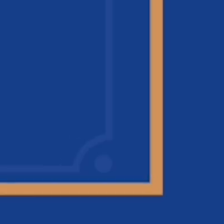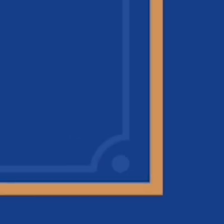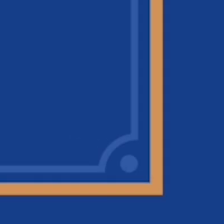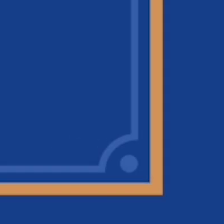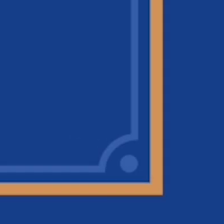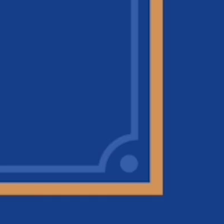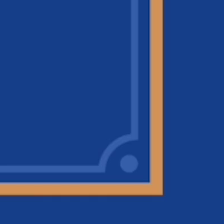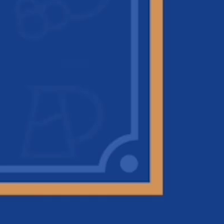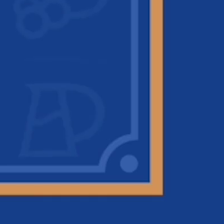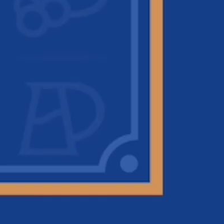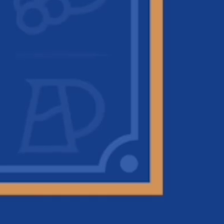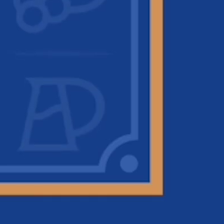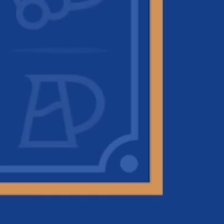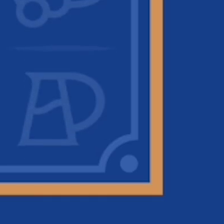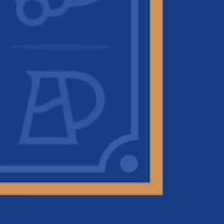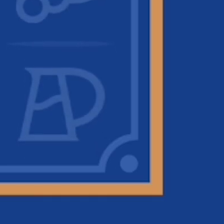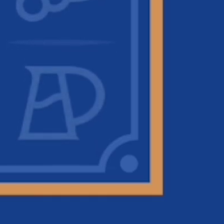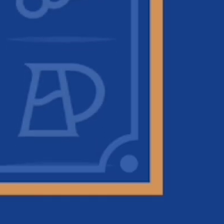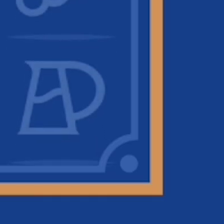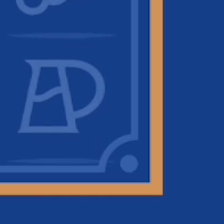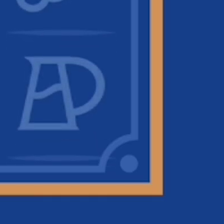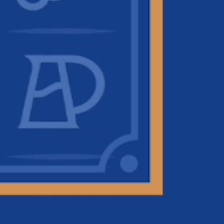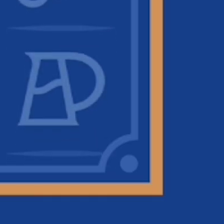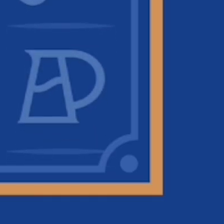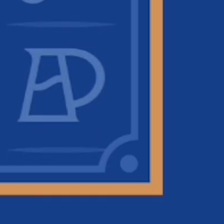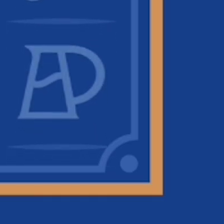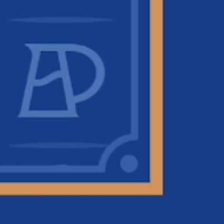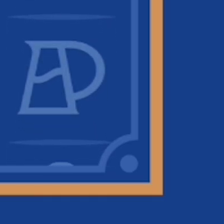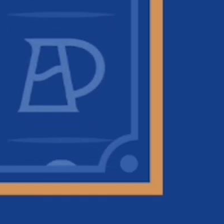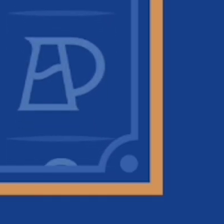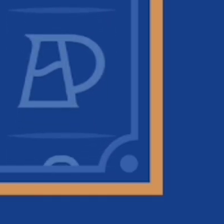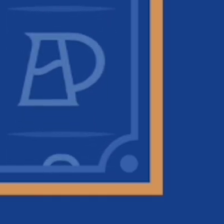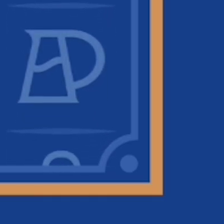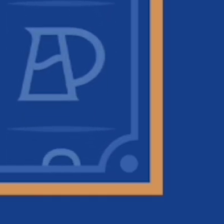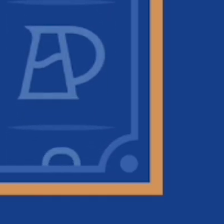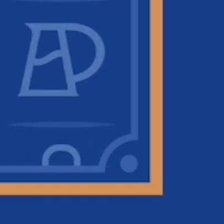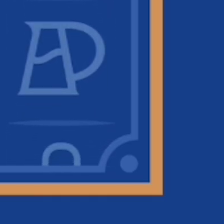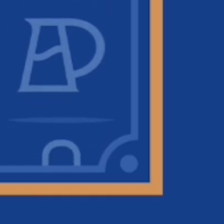Estamos de volta. E aí? Bora prosear?